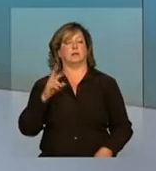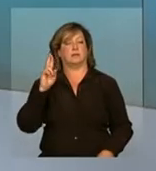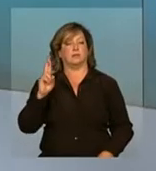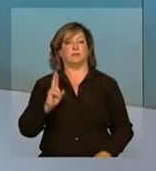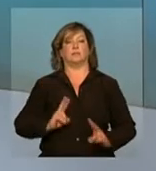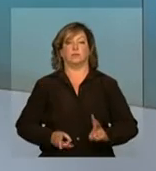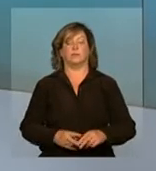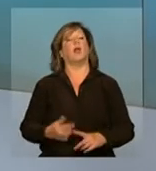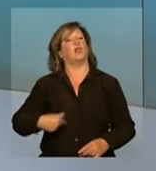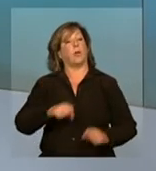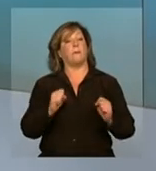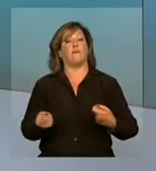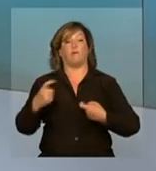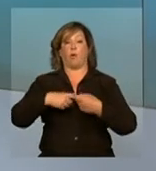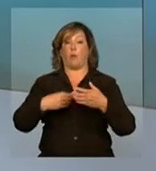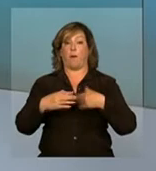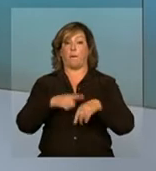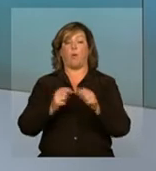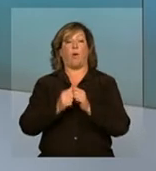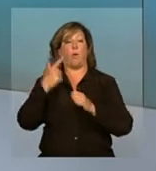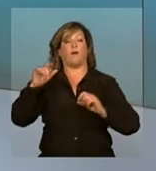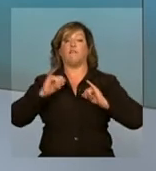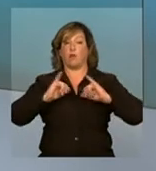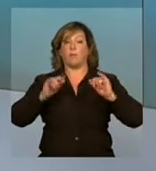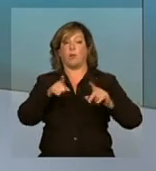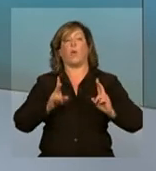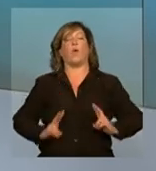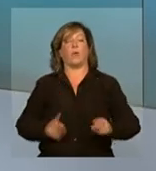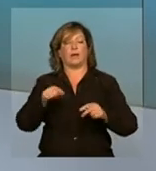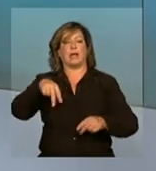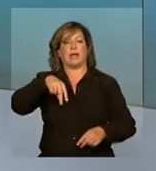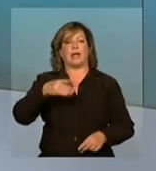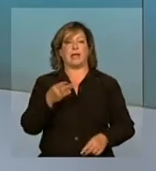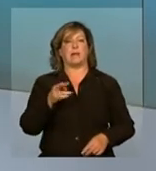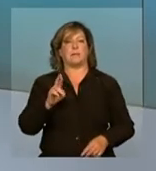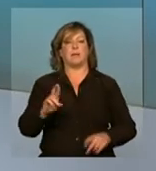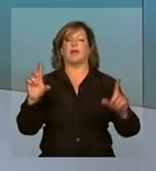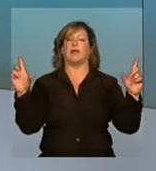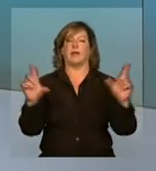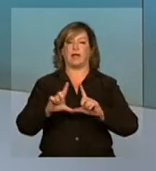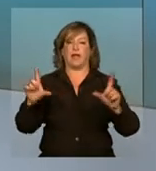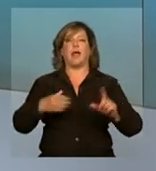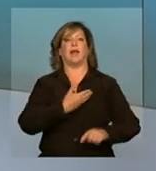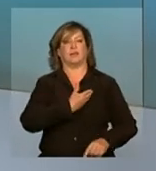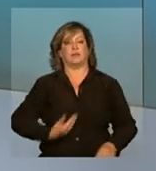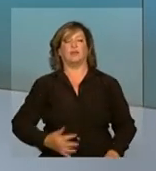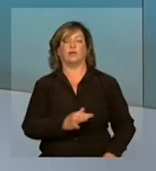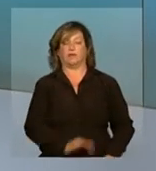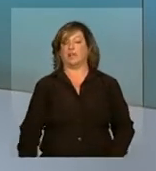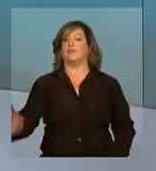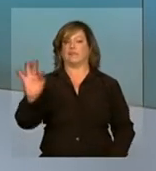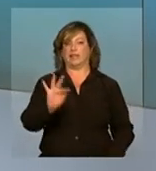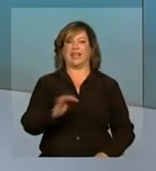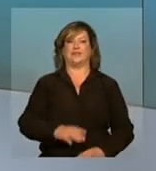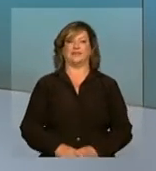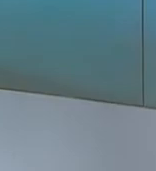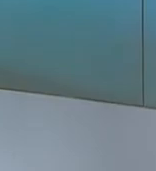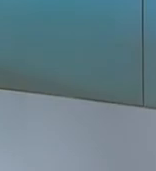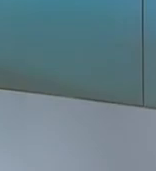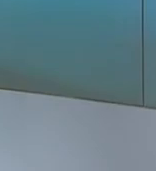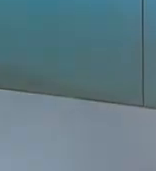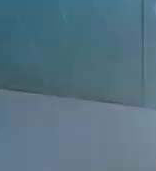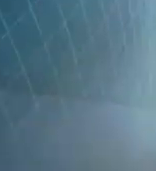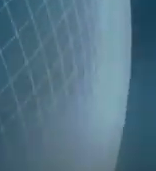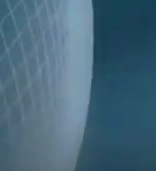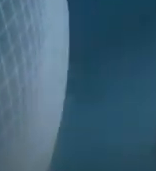E nós podemos voltar a qualquer momento com outras informações. Continue com a gente aqui na NBR, a TV do Governo Federal.